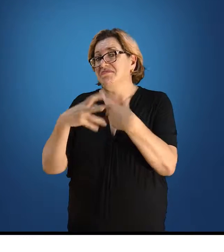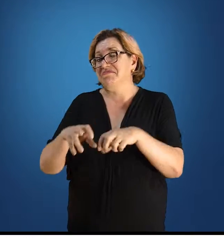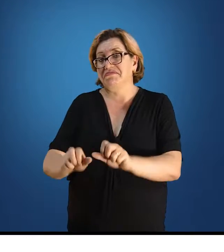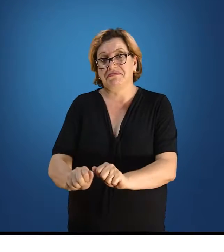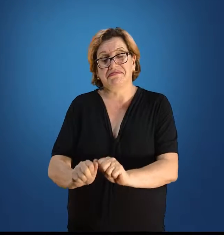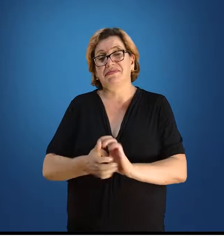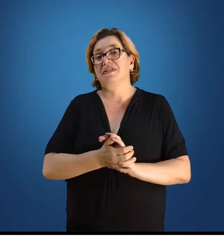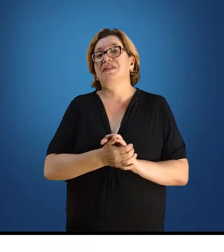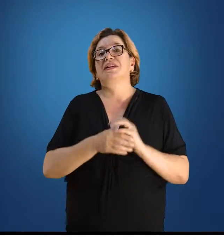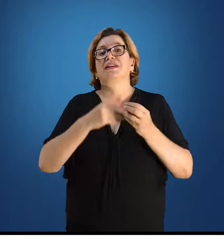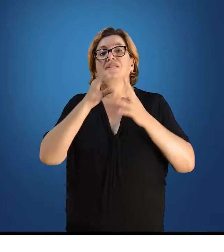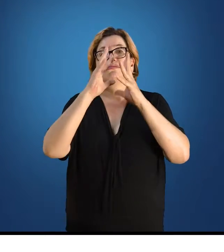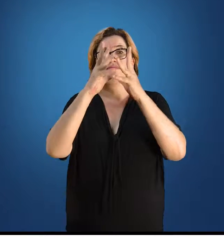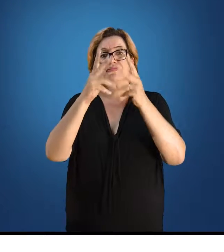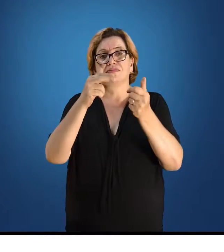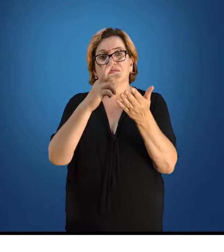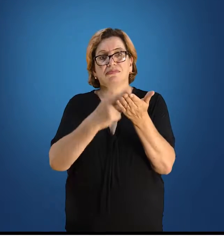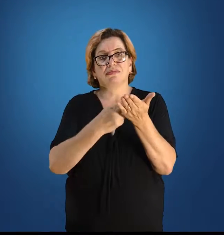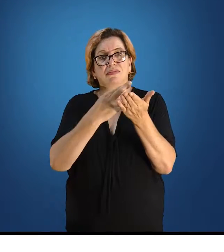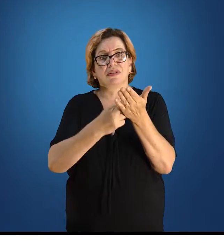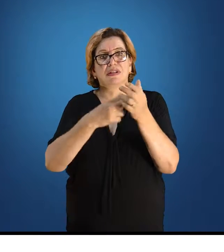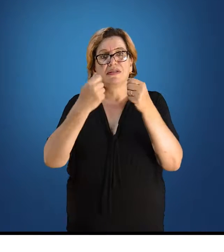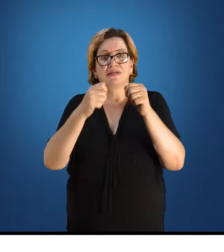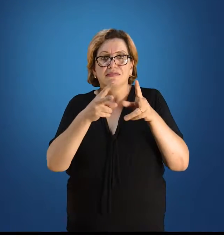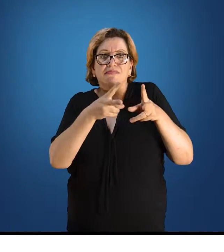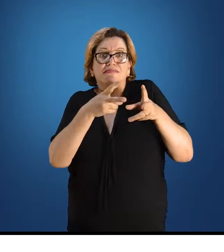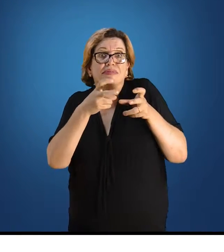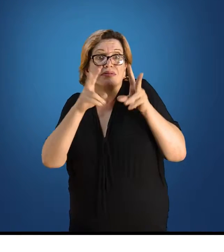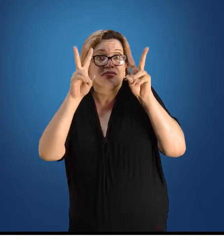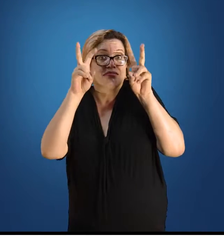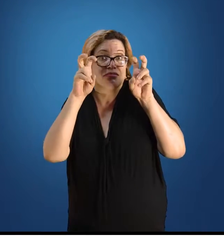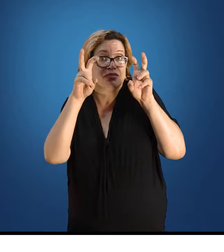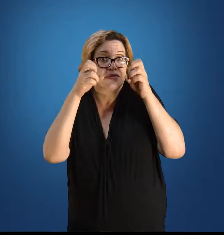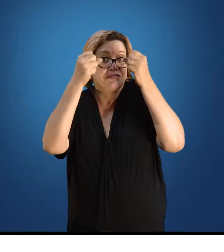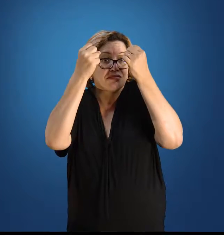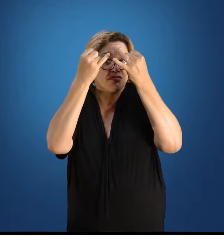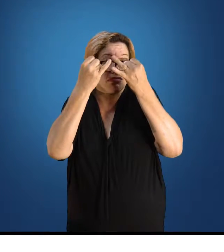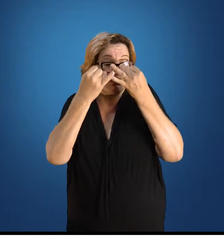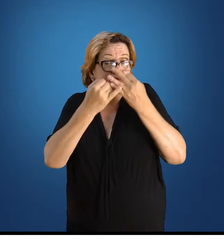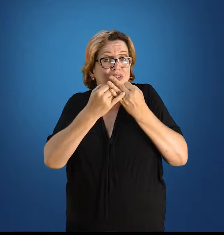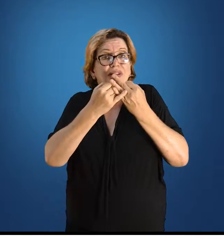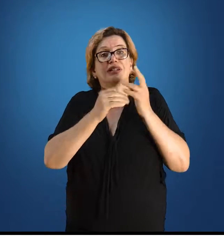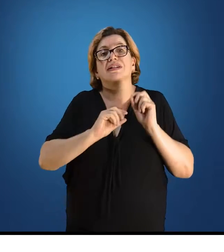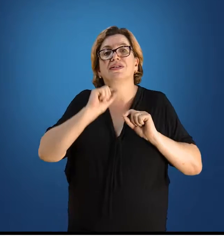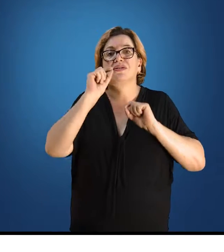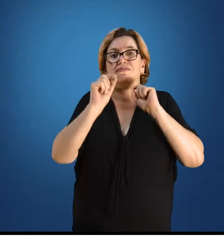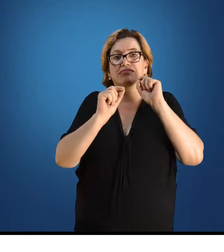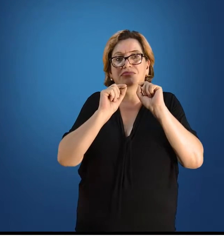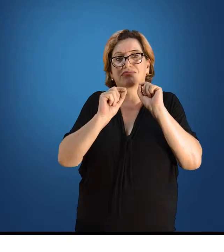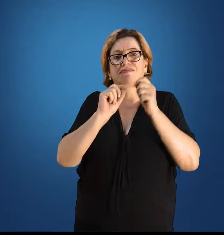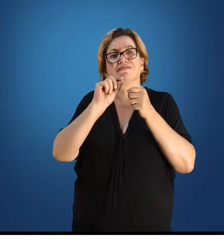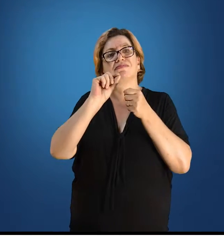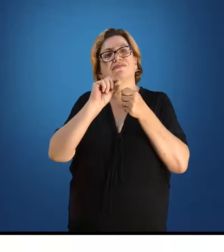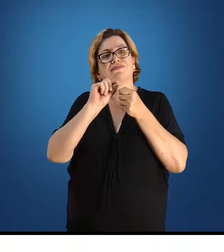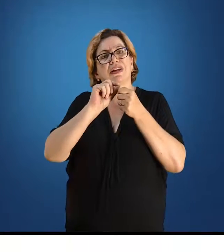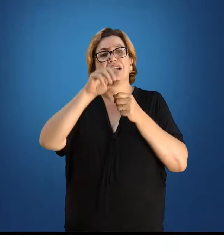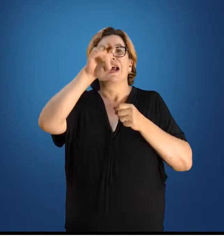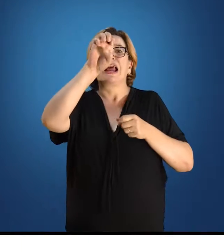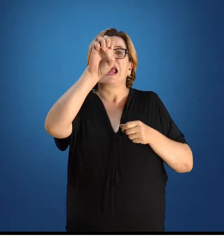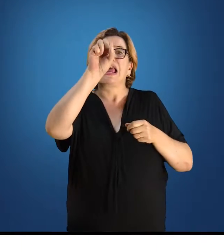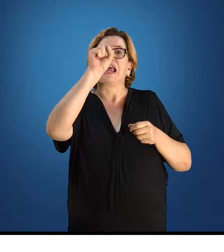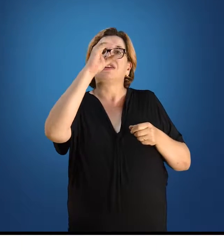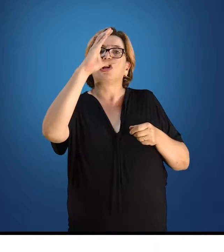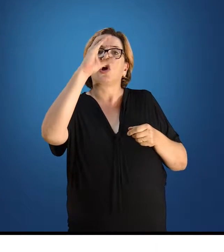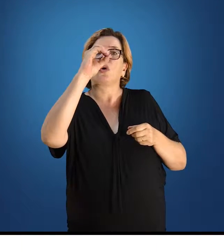publicar. Então toda revista, quando você entra na página da revista, tem lá uma explicação, uma definição do escopo, e você tem que ver se o